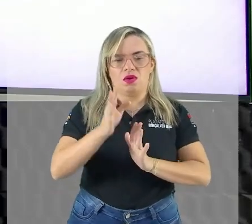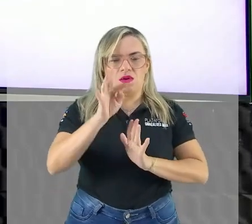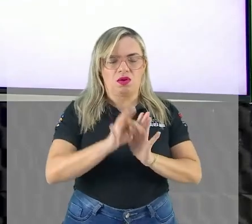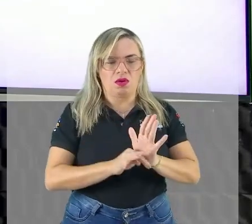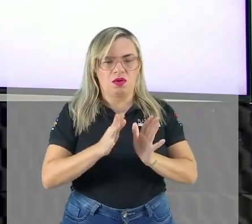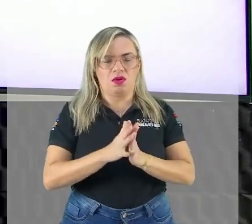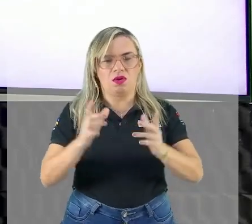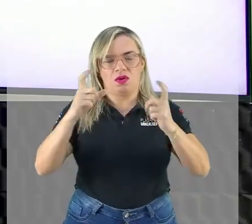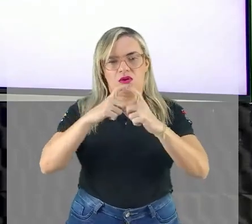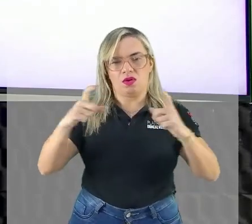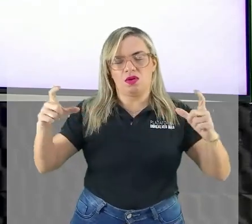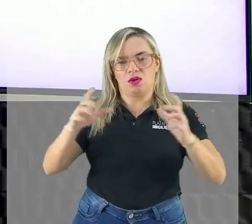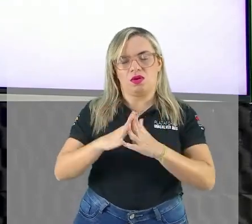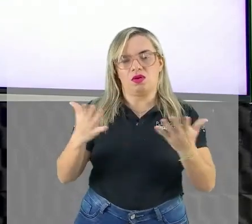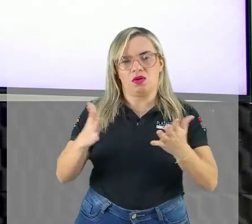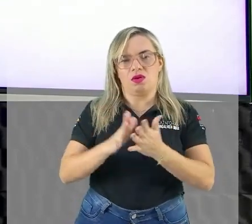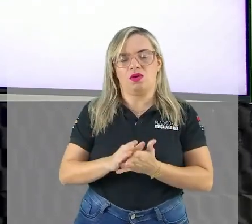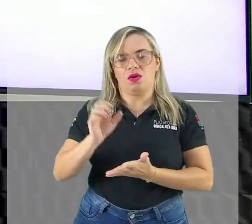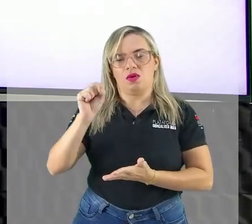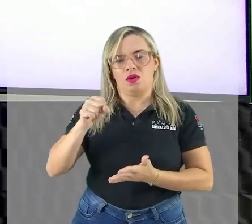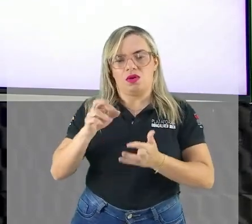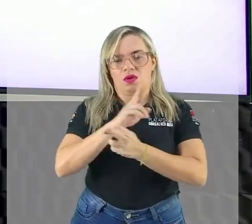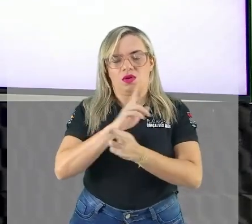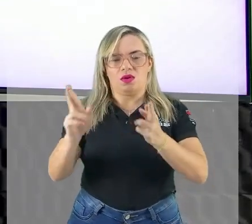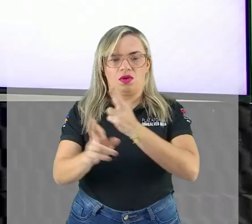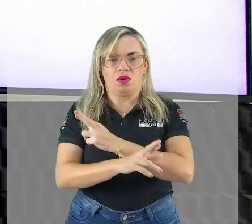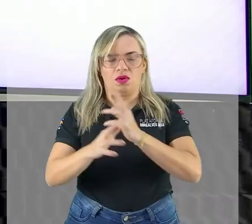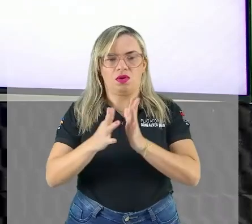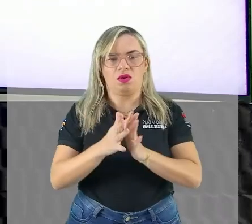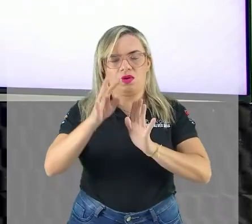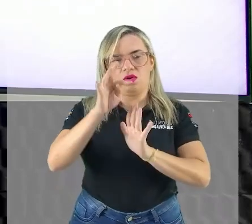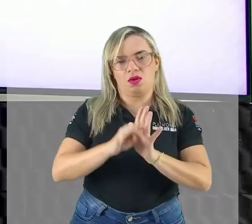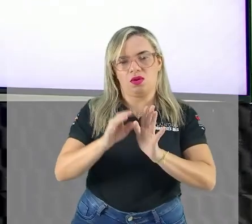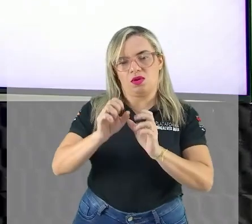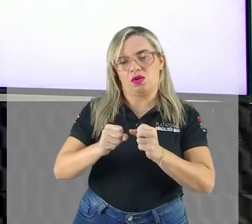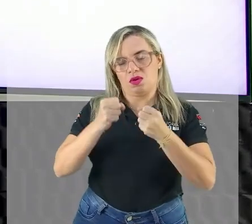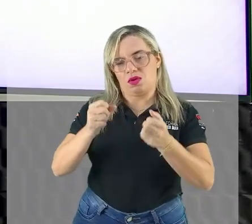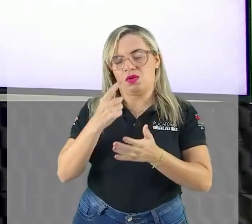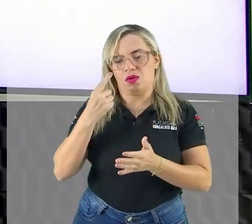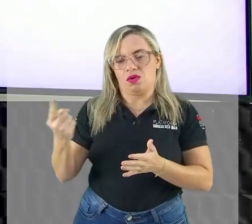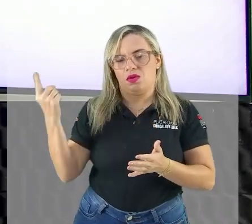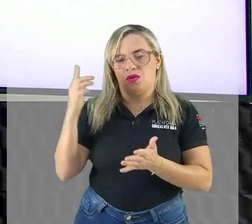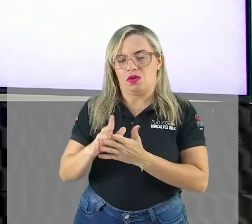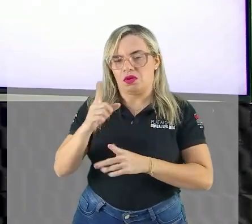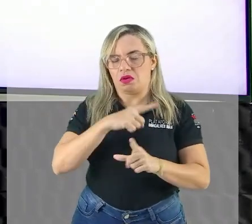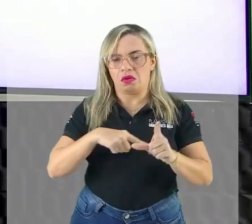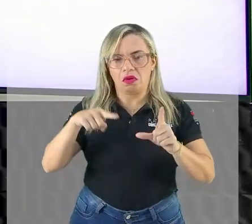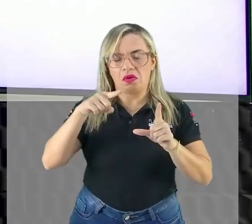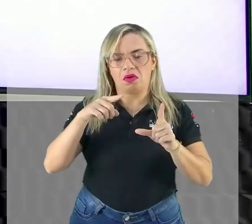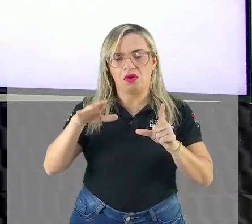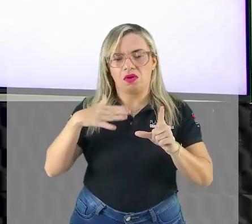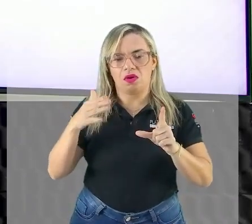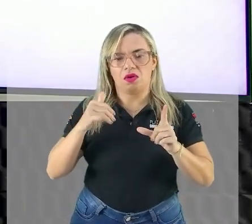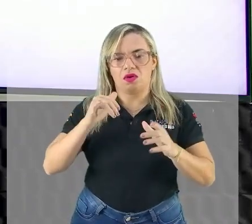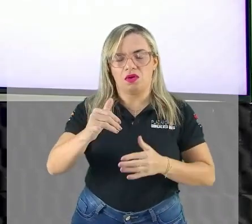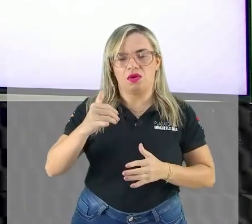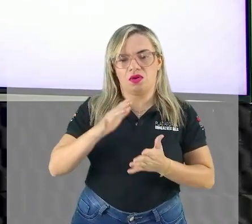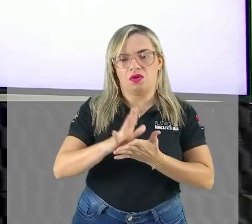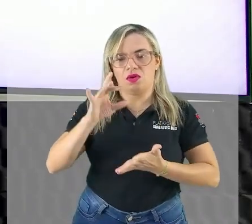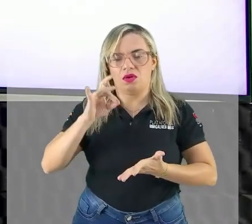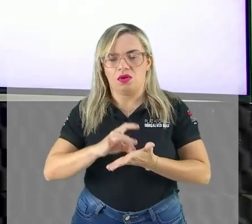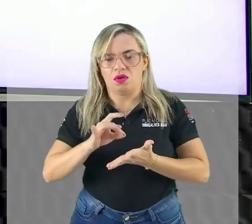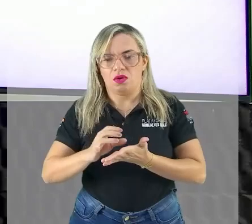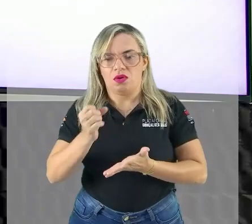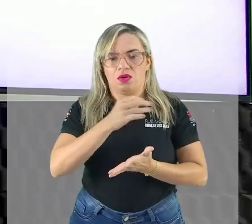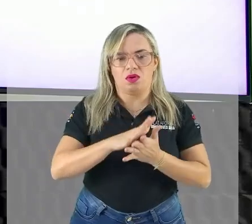o enunciado, a afirmação, e tem alguma coisa relacionada a isso lá no texto. Então, a gente pode dizer, essa afirmação bem aqui, narrações oficiais sobre os novos